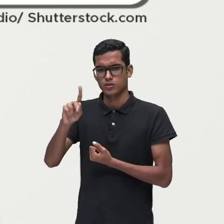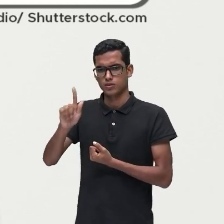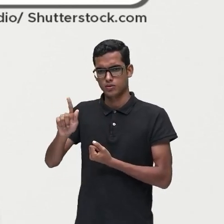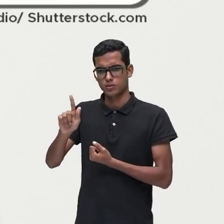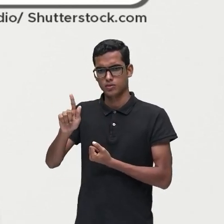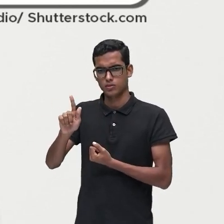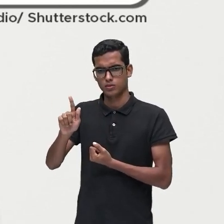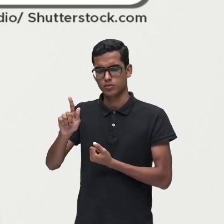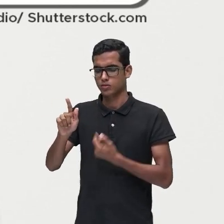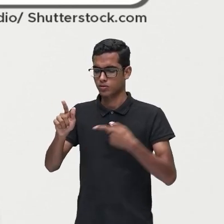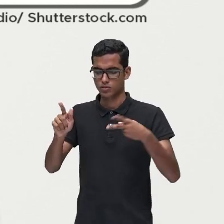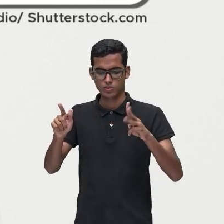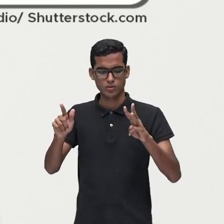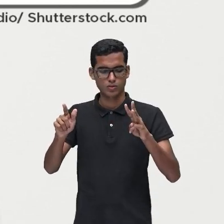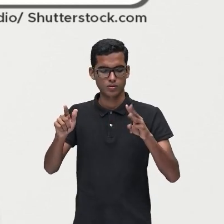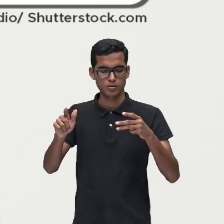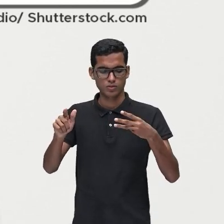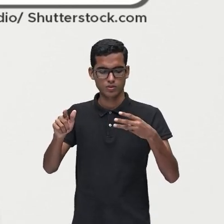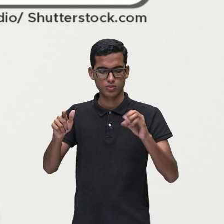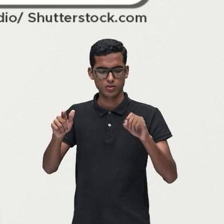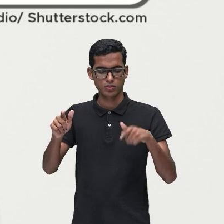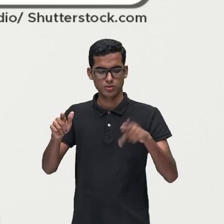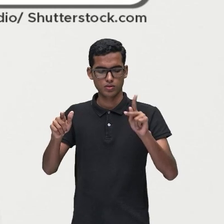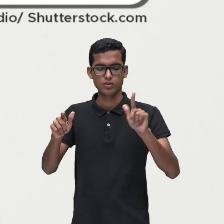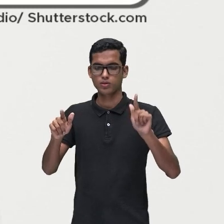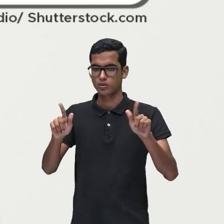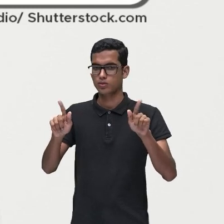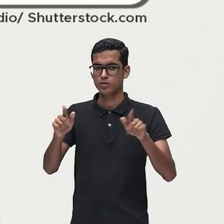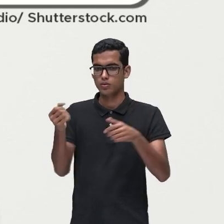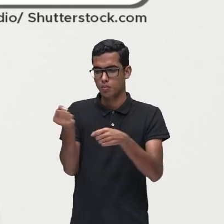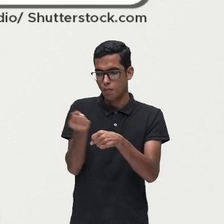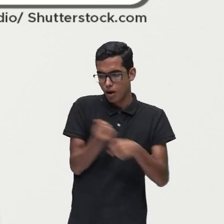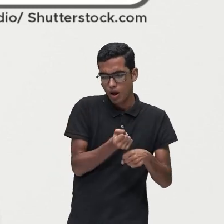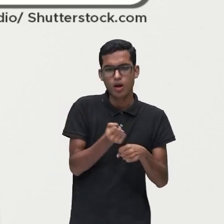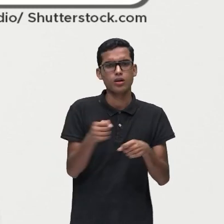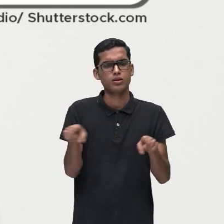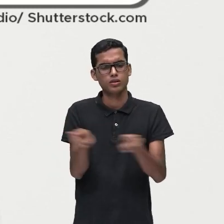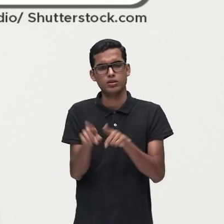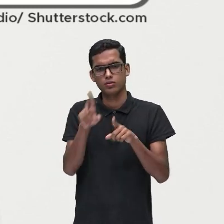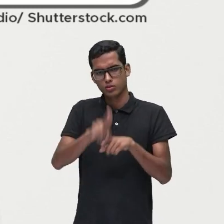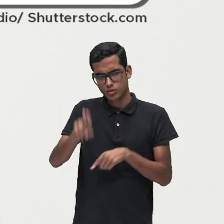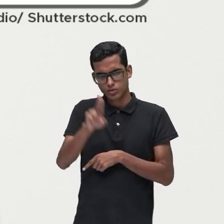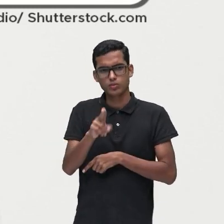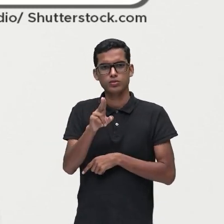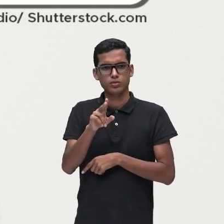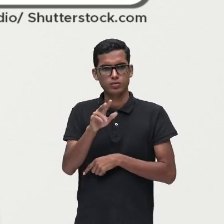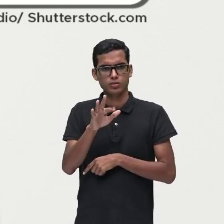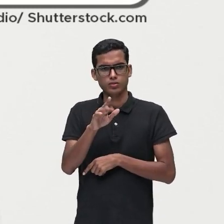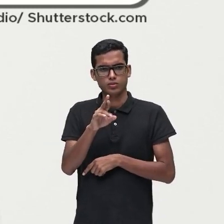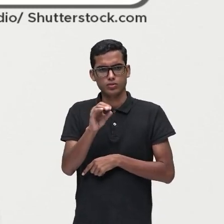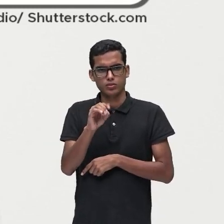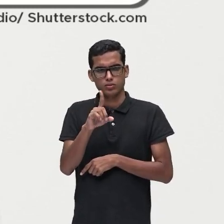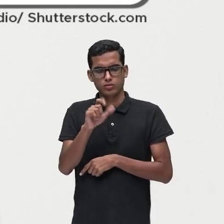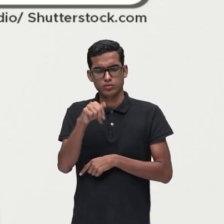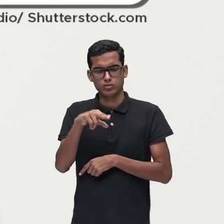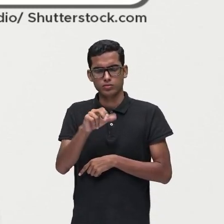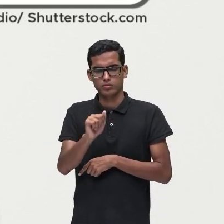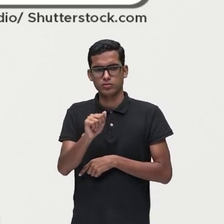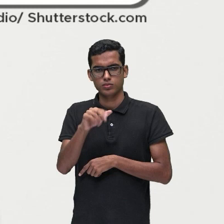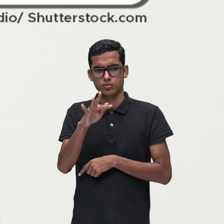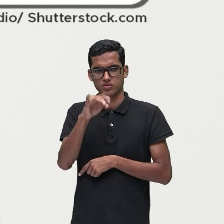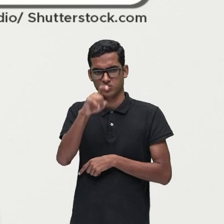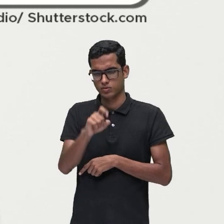ser a mesma força que você vai utilizar se você usar uma roldana fixa. É o mesmo peso, não há